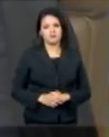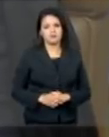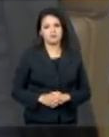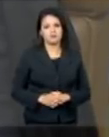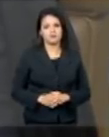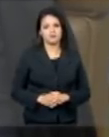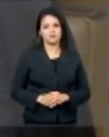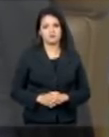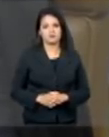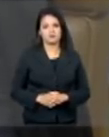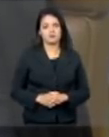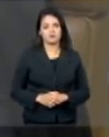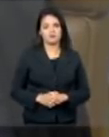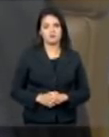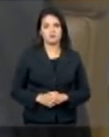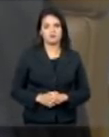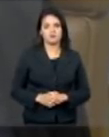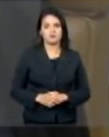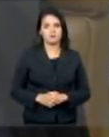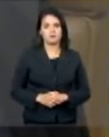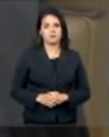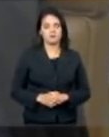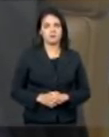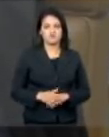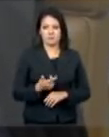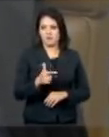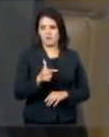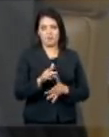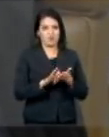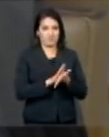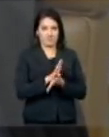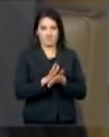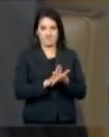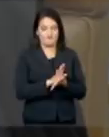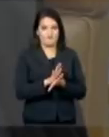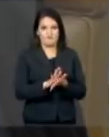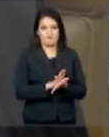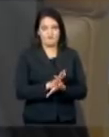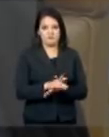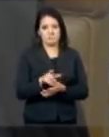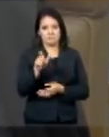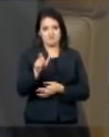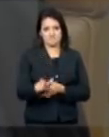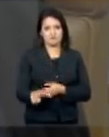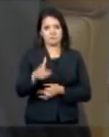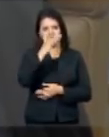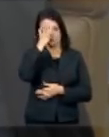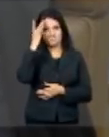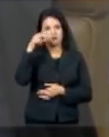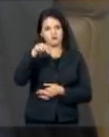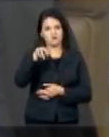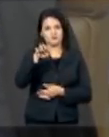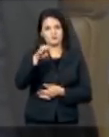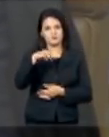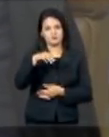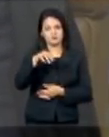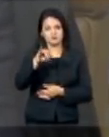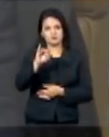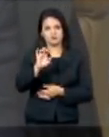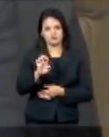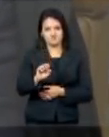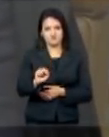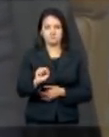apple parte do ora recorrido que é o impetrante do mandado de segurança